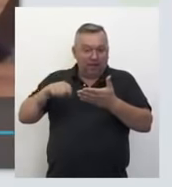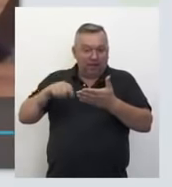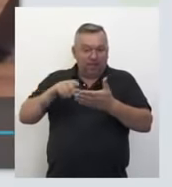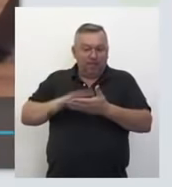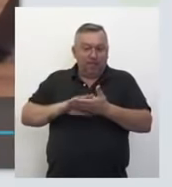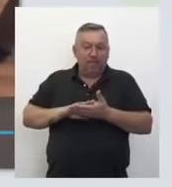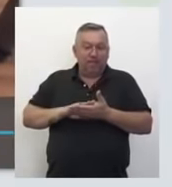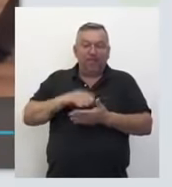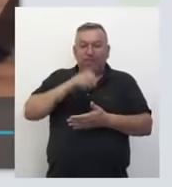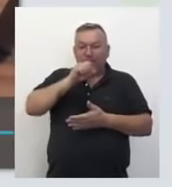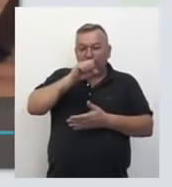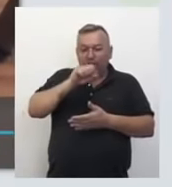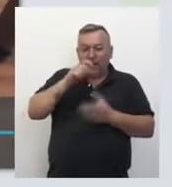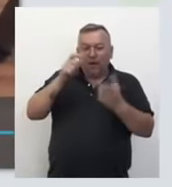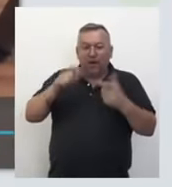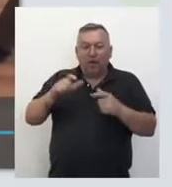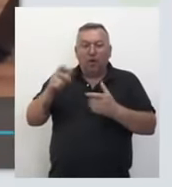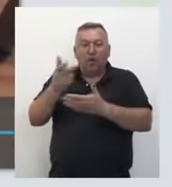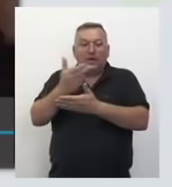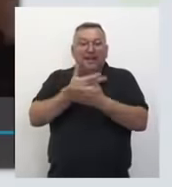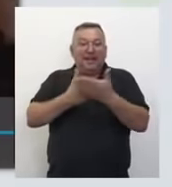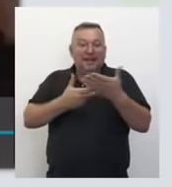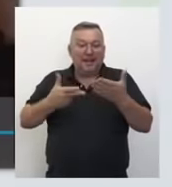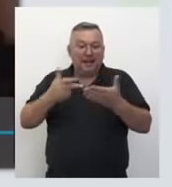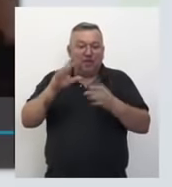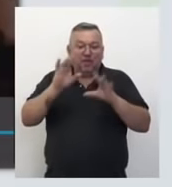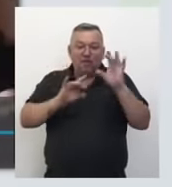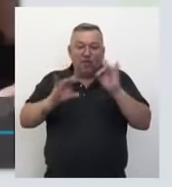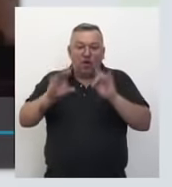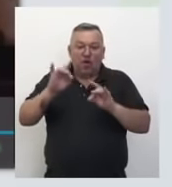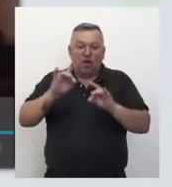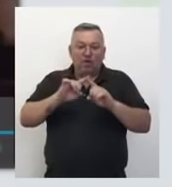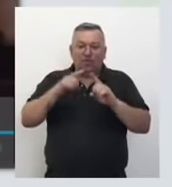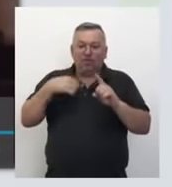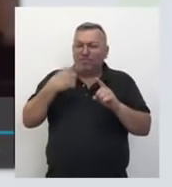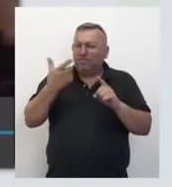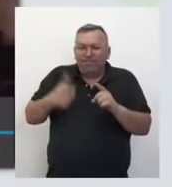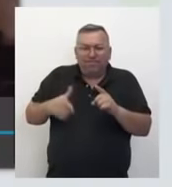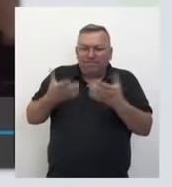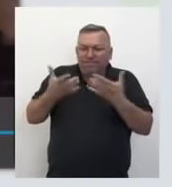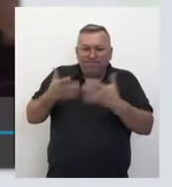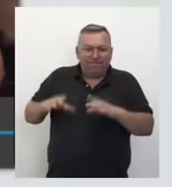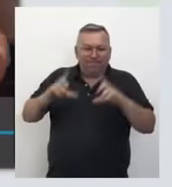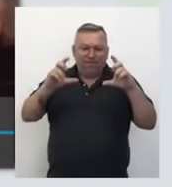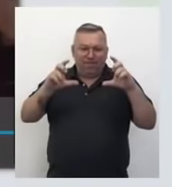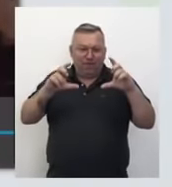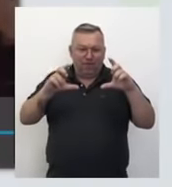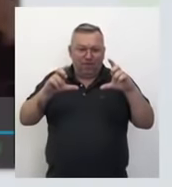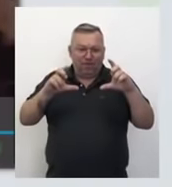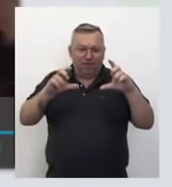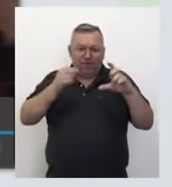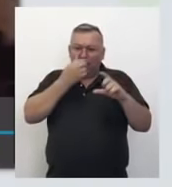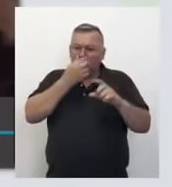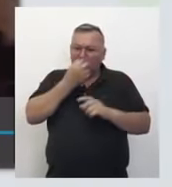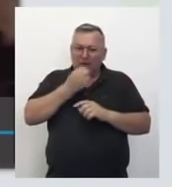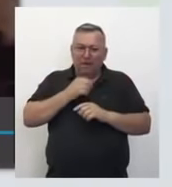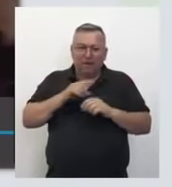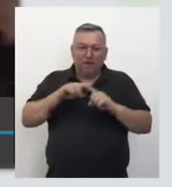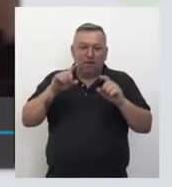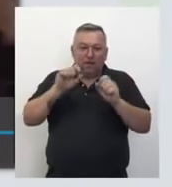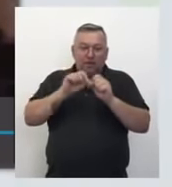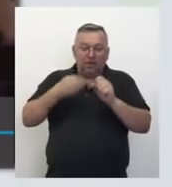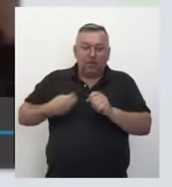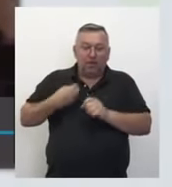esse laranjado aqui vai ser o lado da minha foto, né? Mas só que eu não tenho foto do local aqui onde eu moro. Então, eu moro aqui